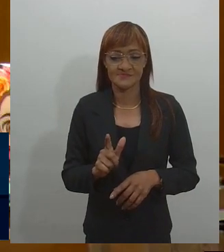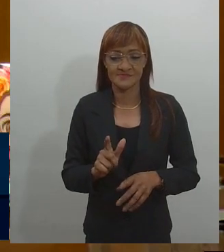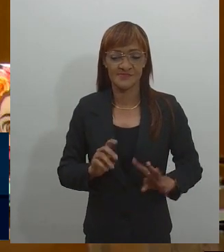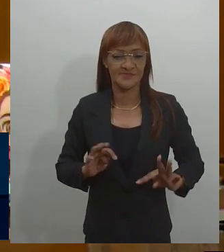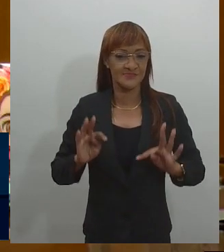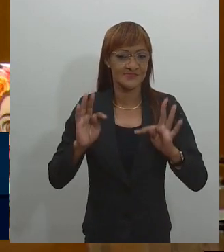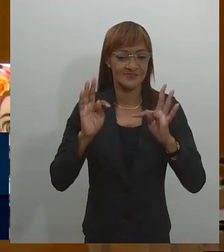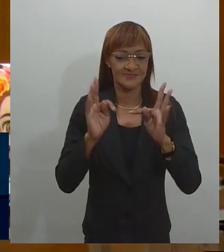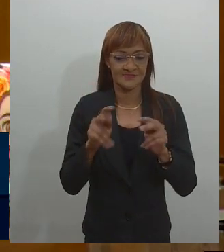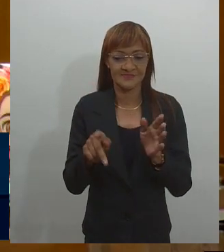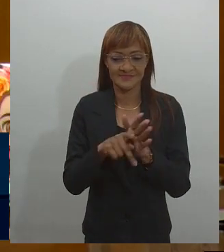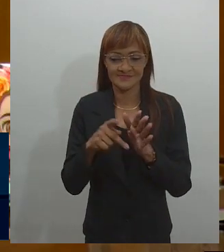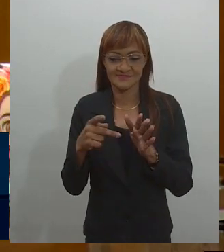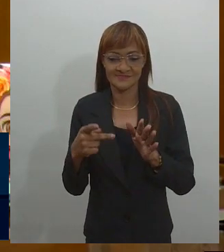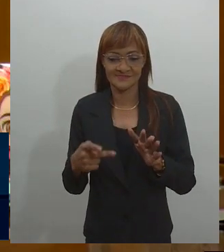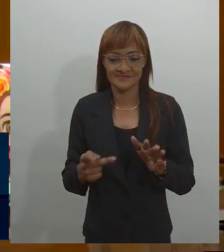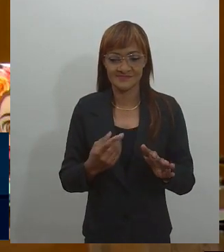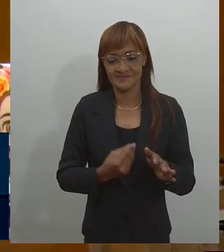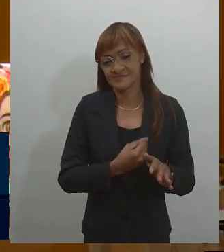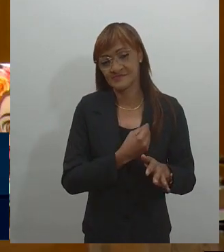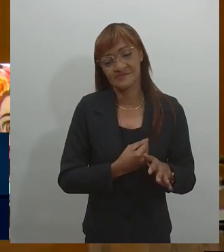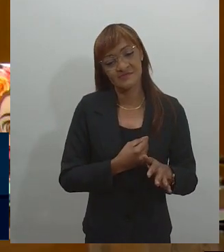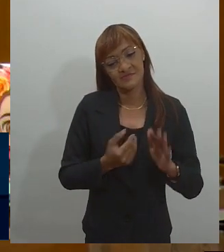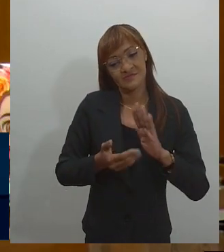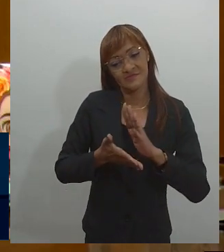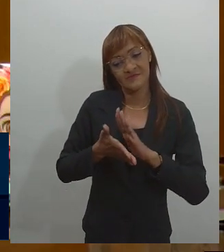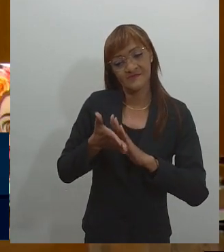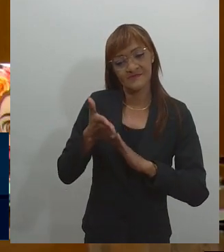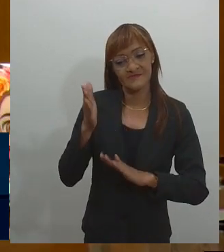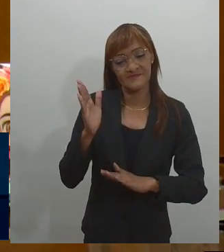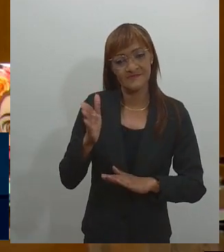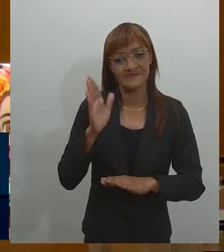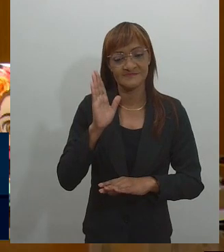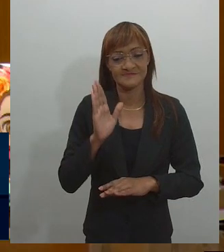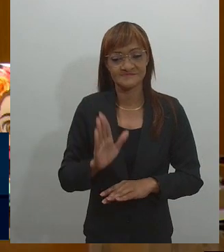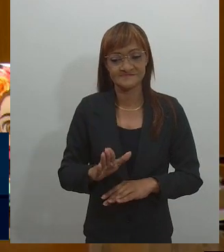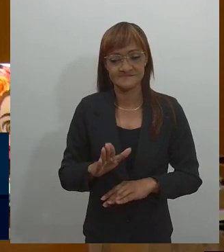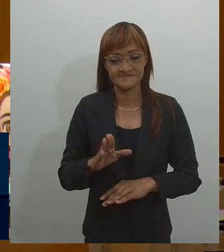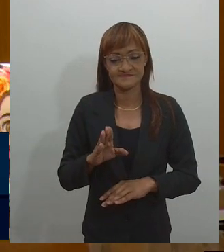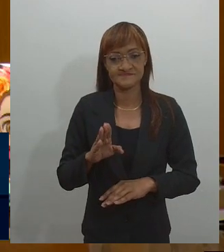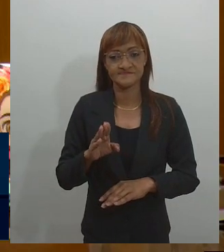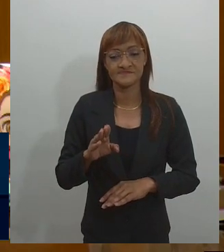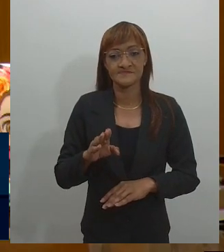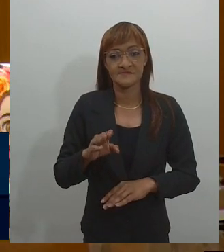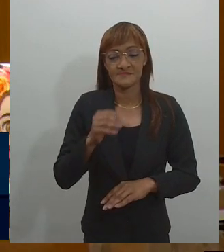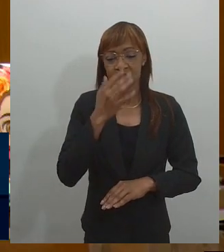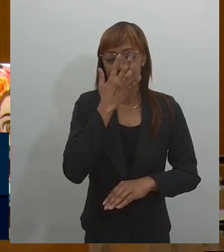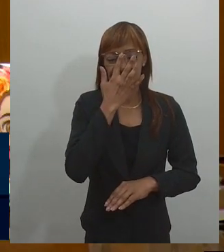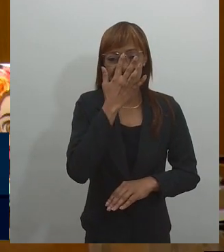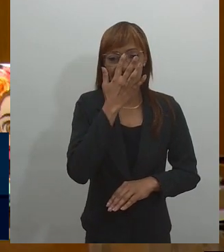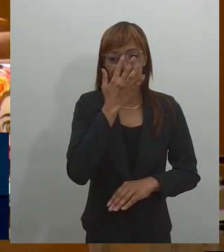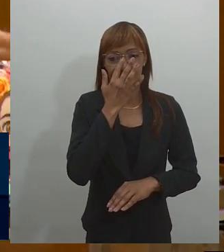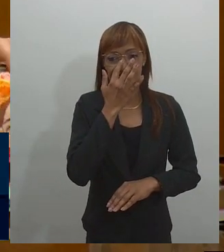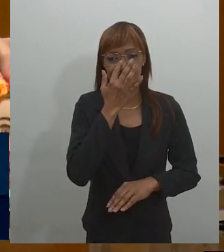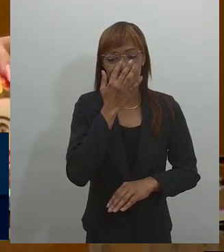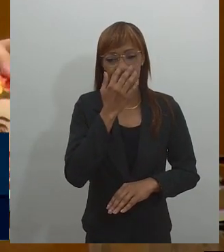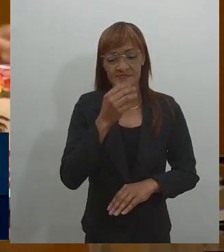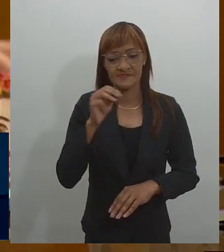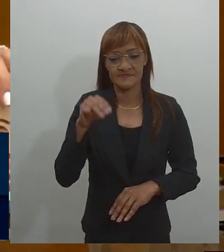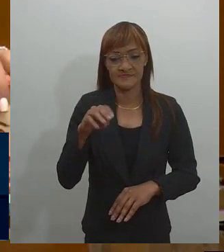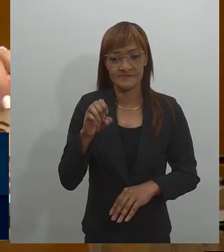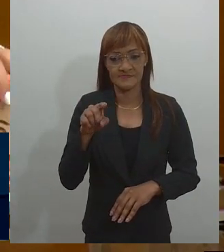chegar lá do México, participar do 6º Encontro de Lideranças LGBTQIA+.